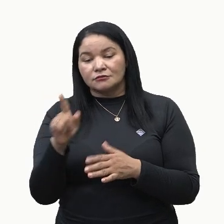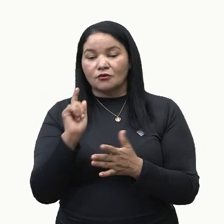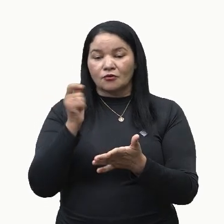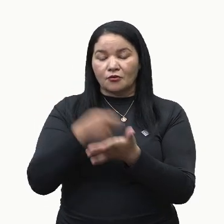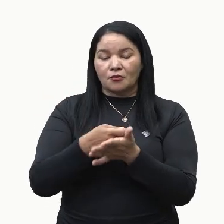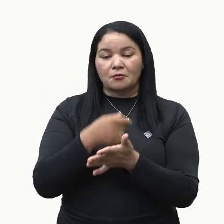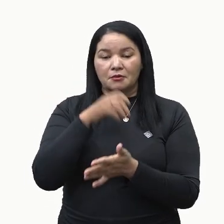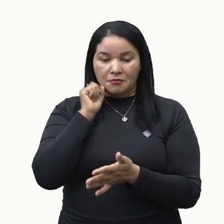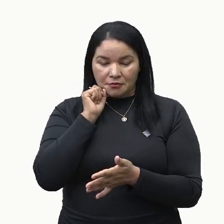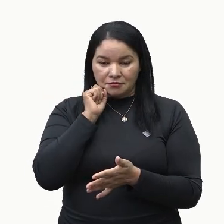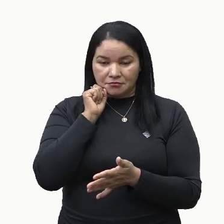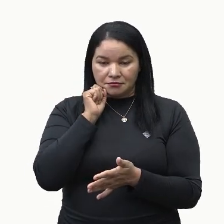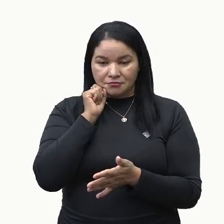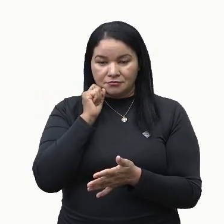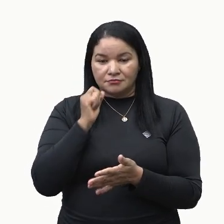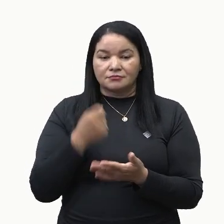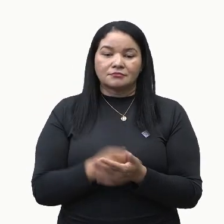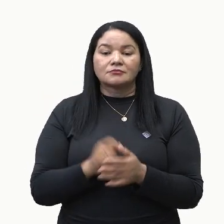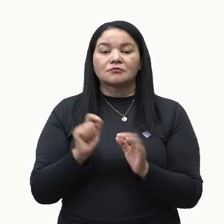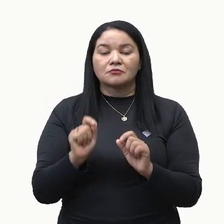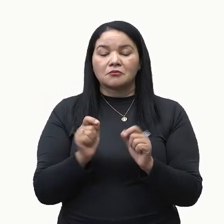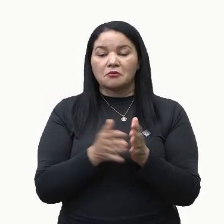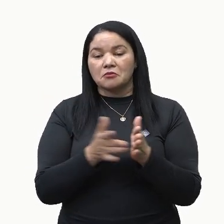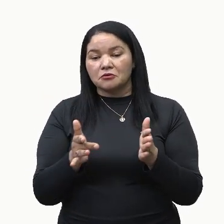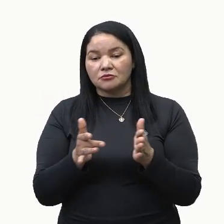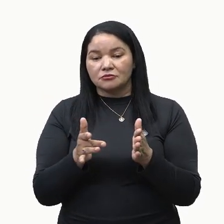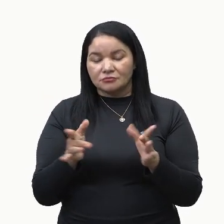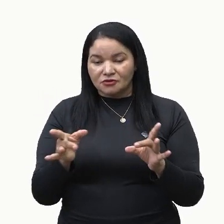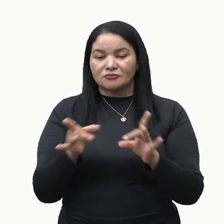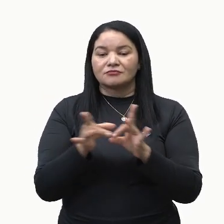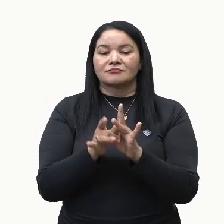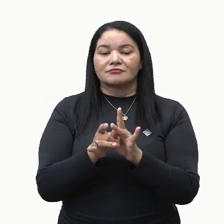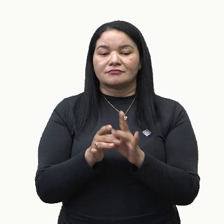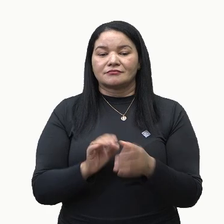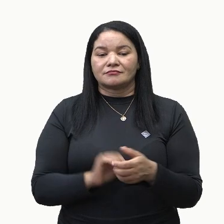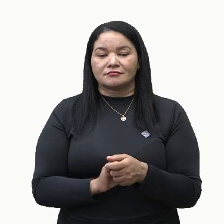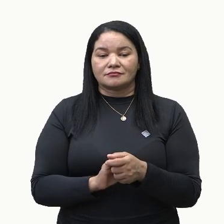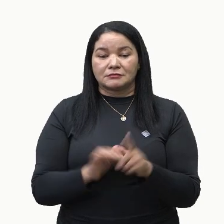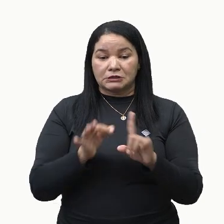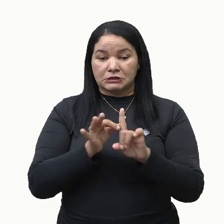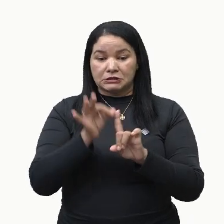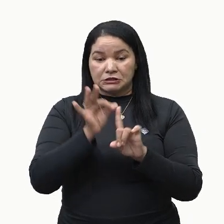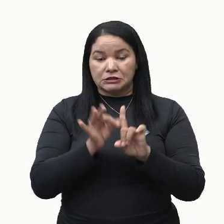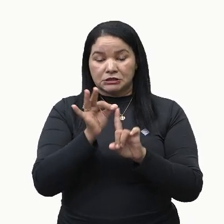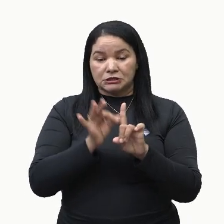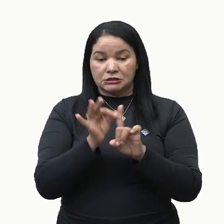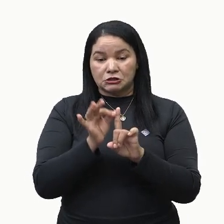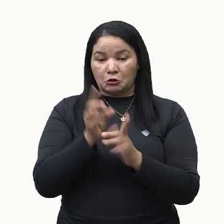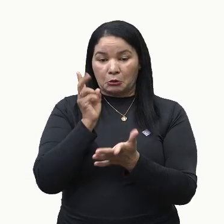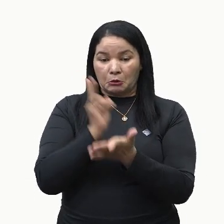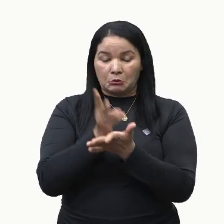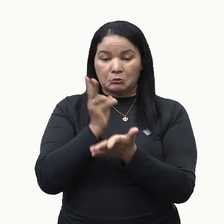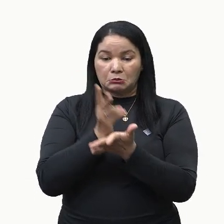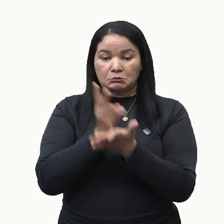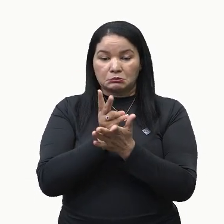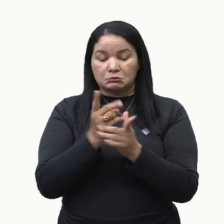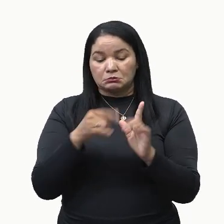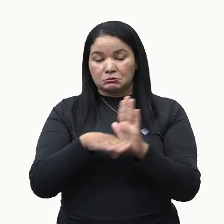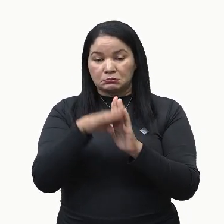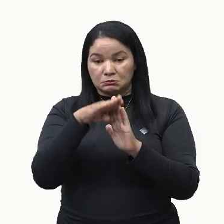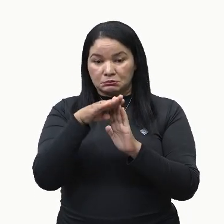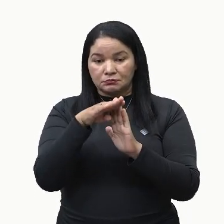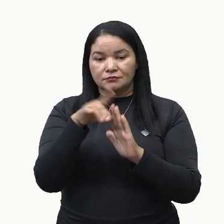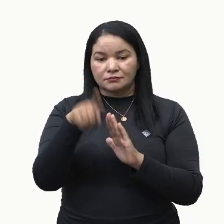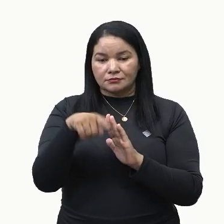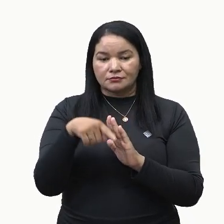pão. Período composto. A temperatura irá continuar alta. Olha aí, temos aí